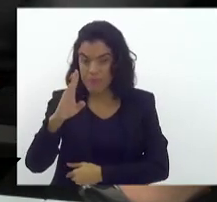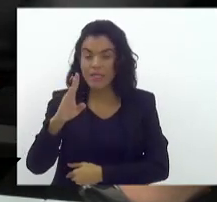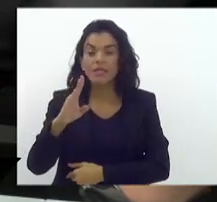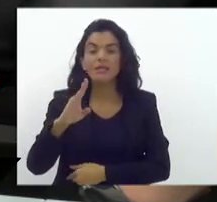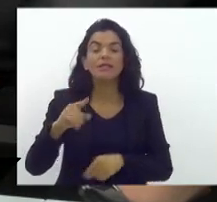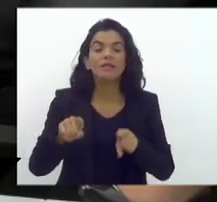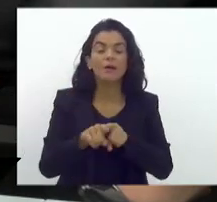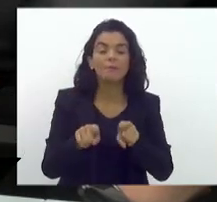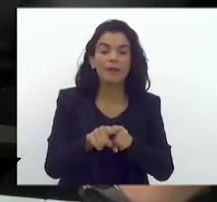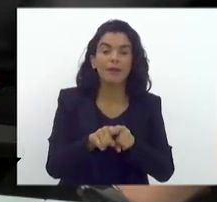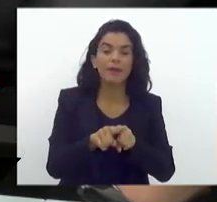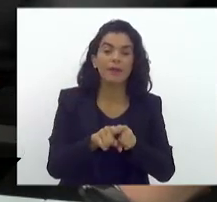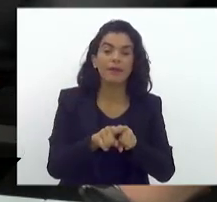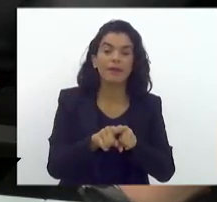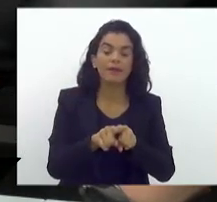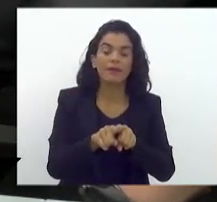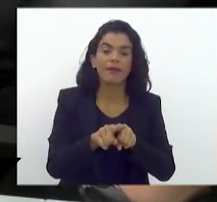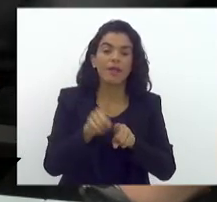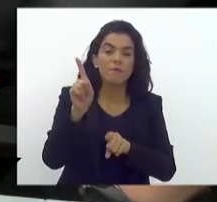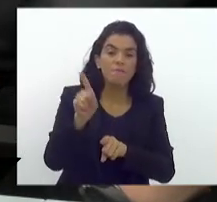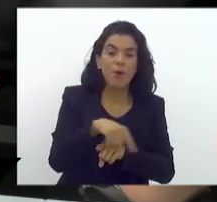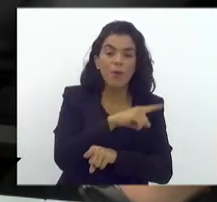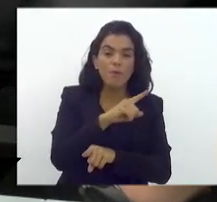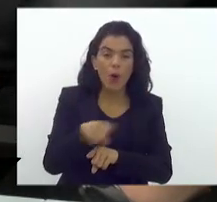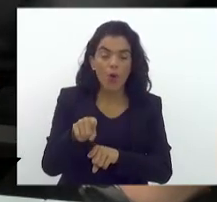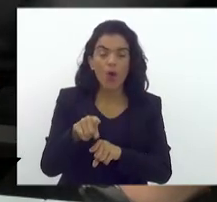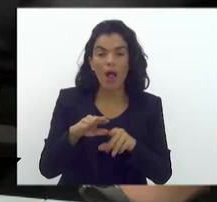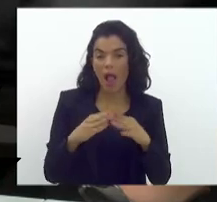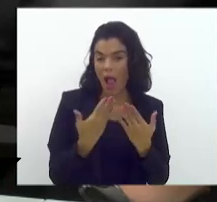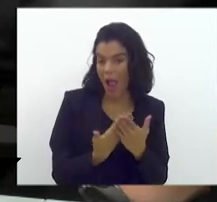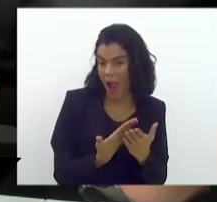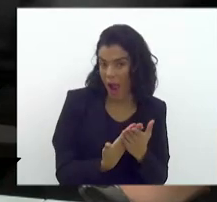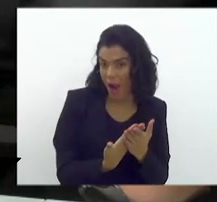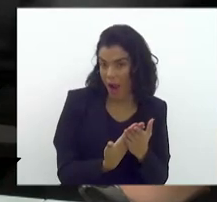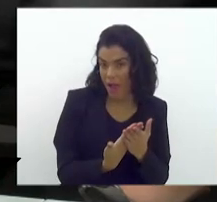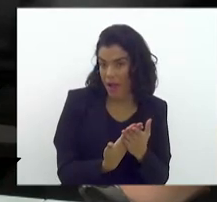veda que as aulas...